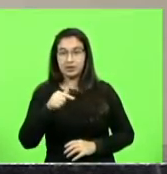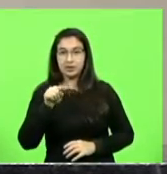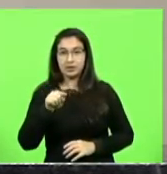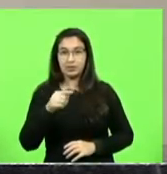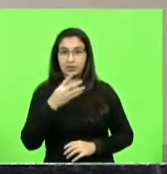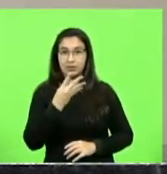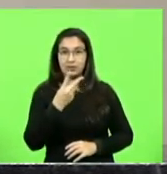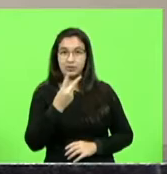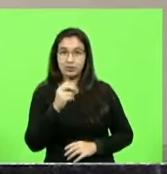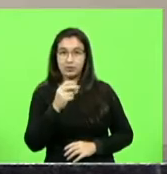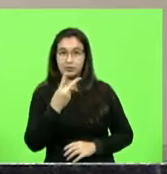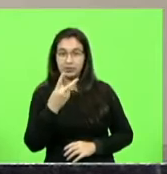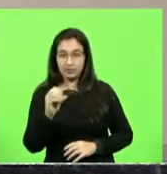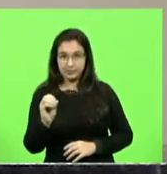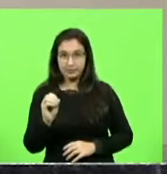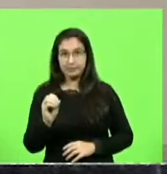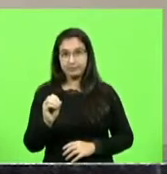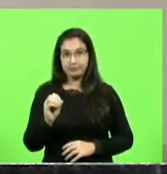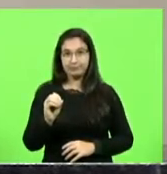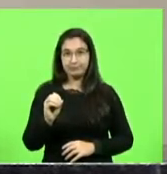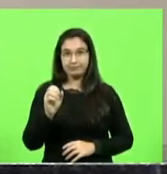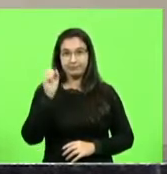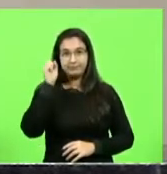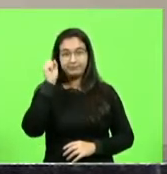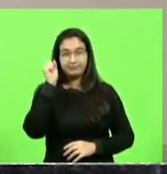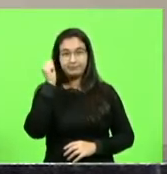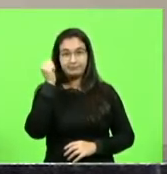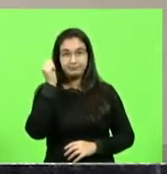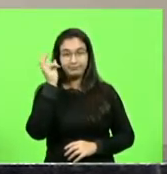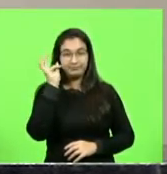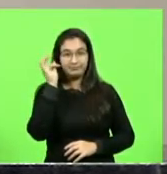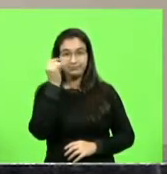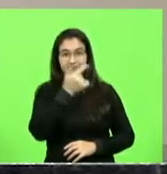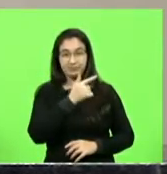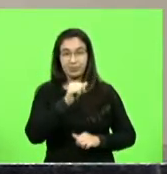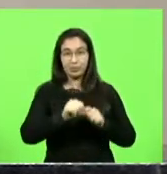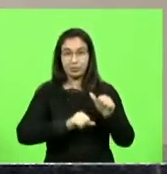267.4/2020. Autor, deputado Fabiano da Luz. Altera o anexo 2º da Lei